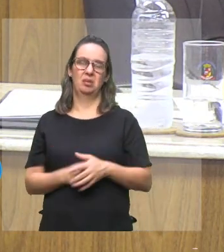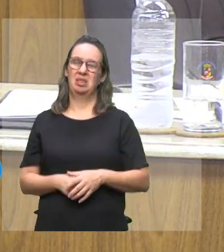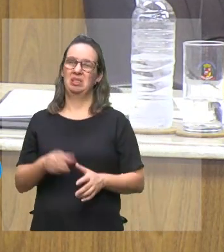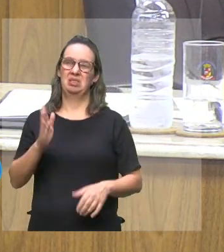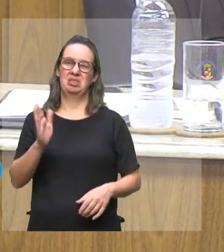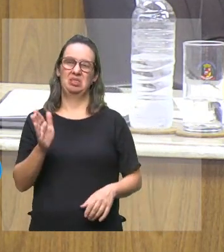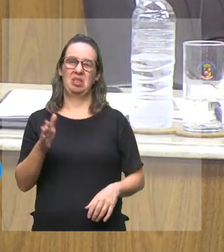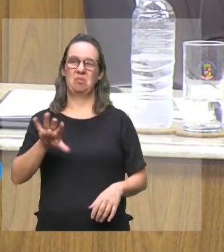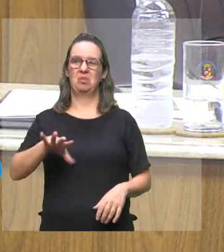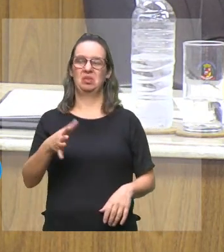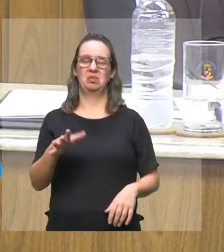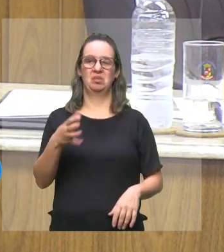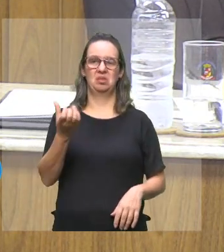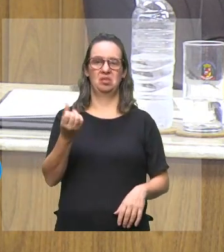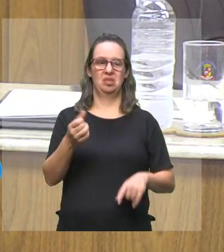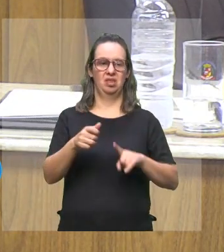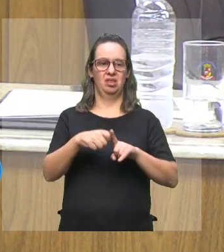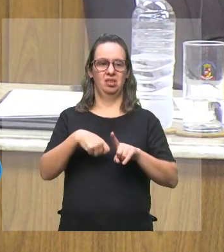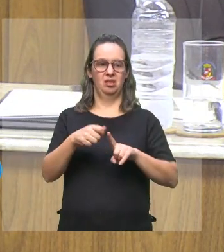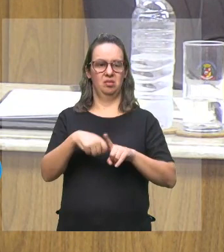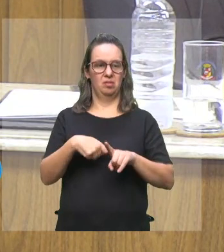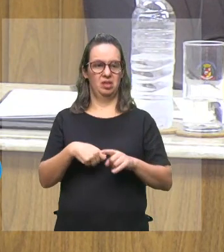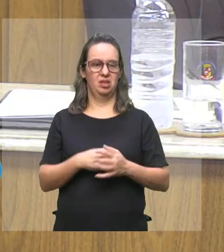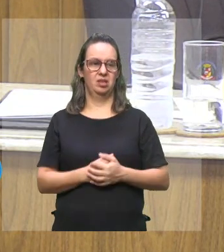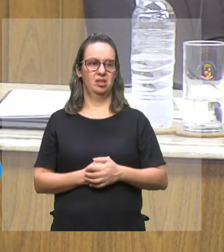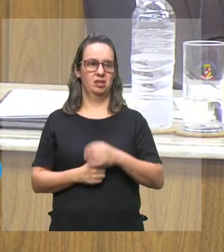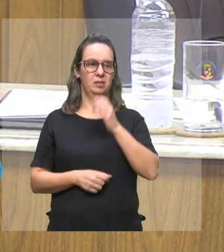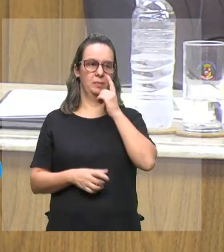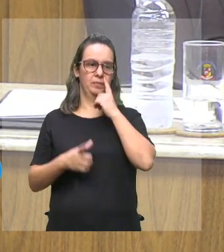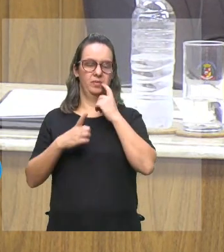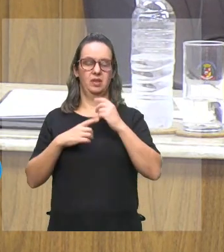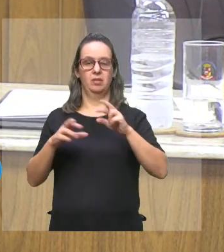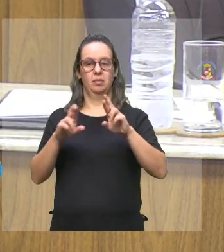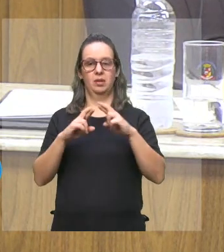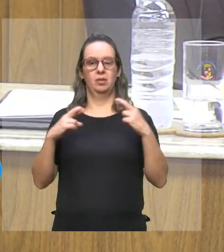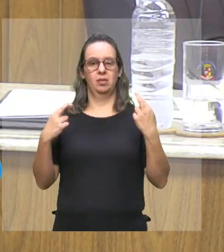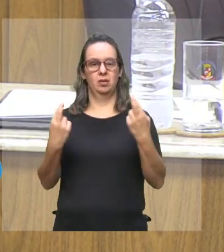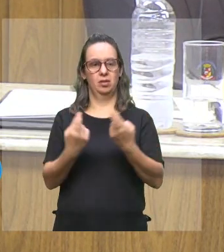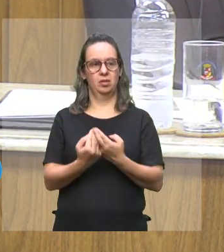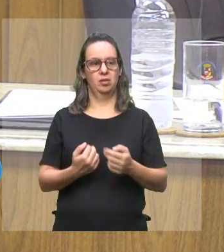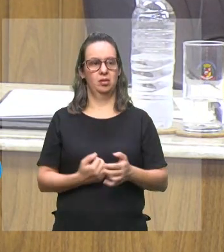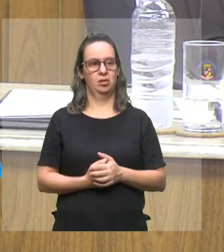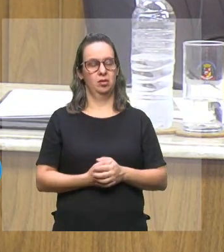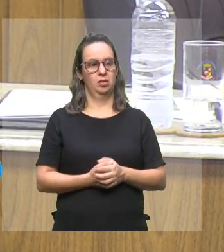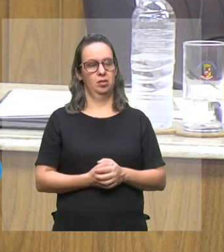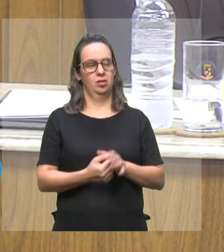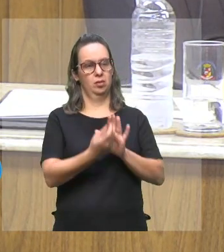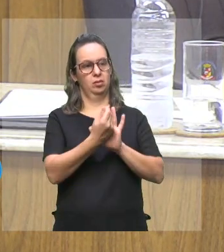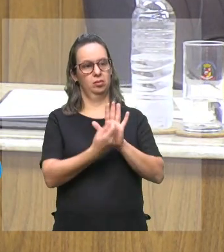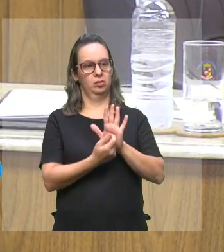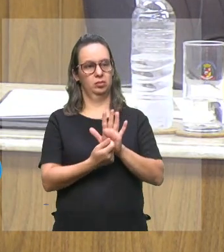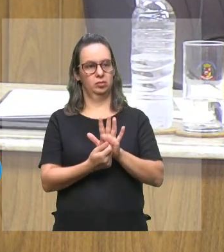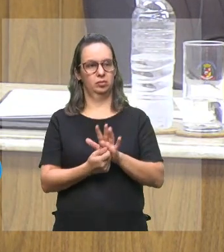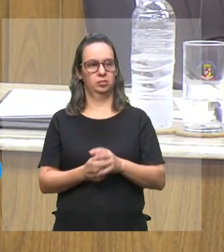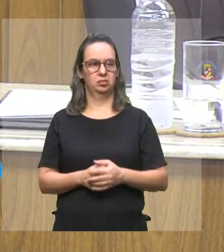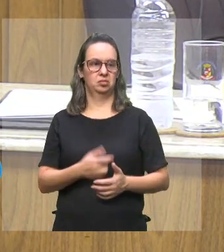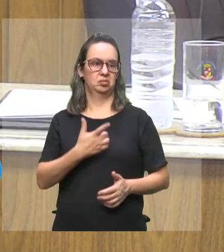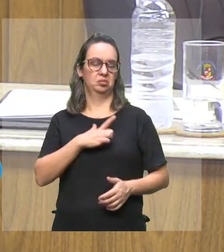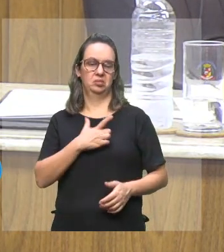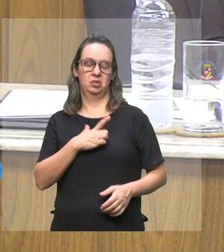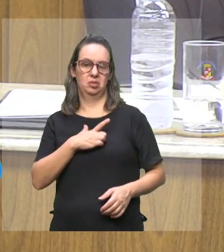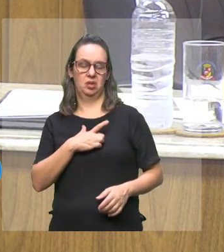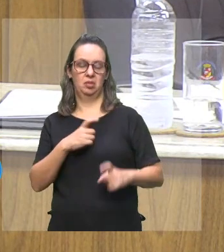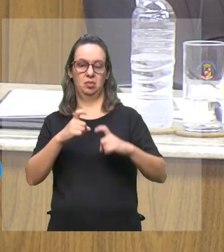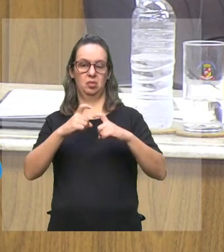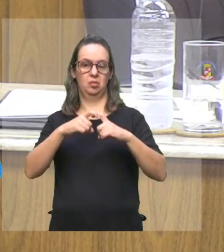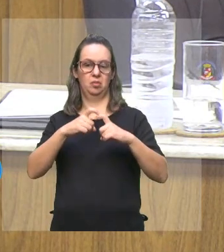até interpelou numa audiência de convocação aqui da Comissão de Orçamento o senhor Percy. E é isso, não tem veterinário, não